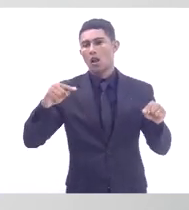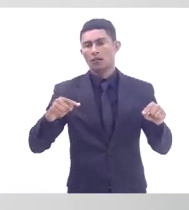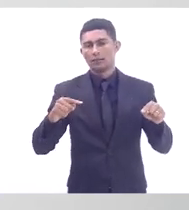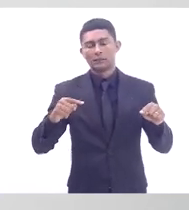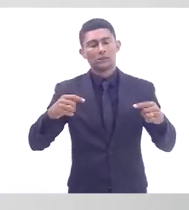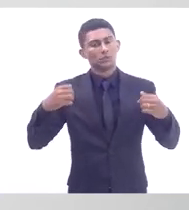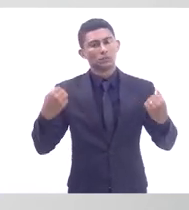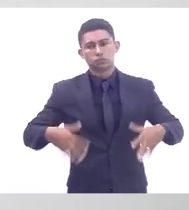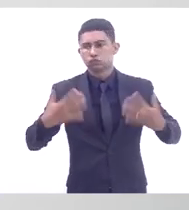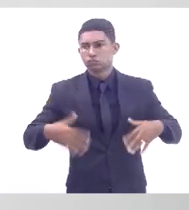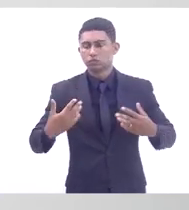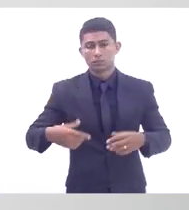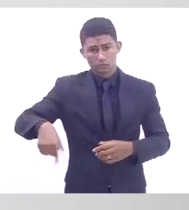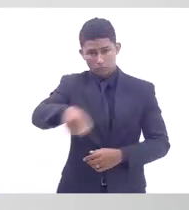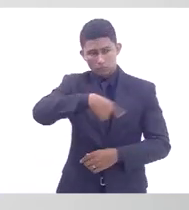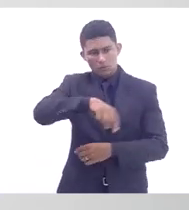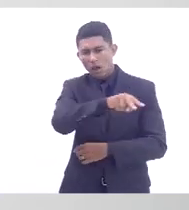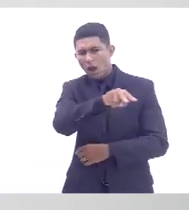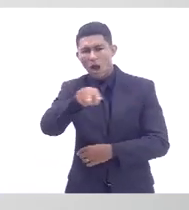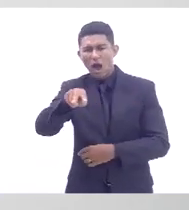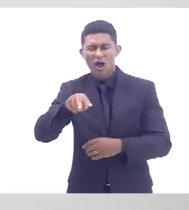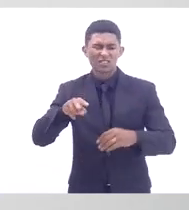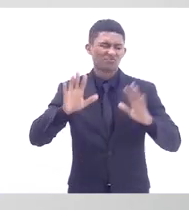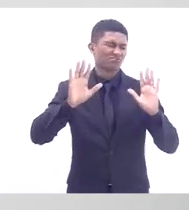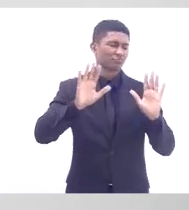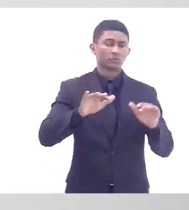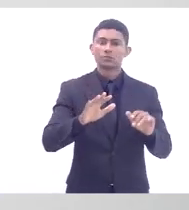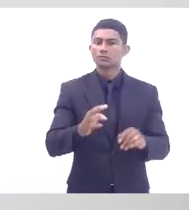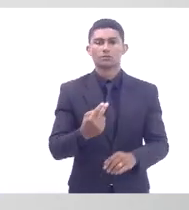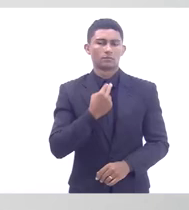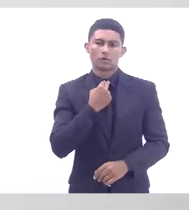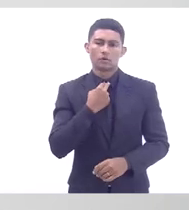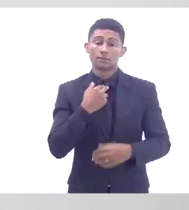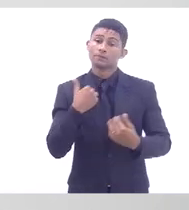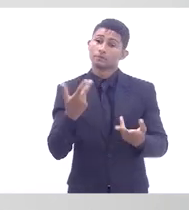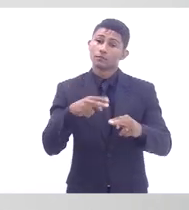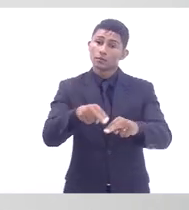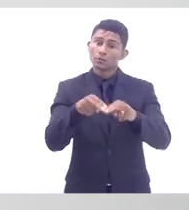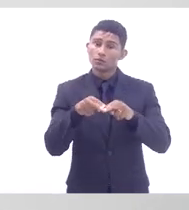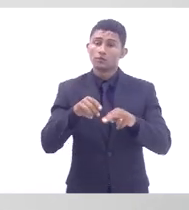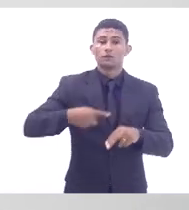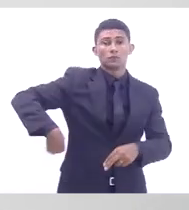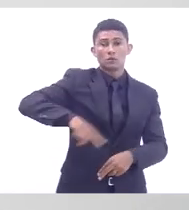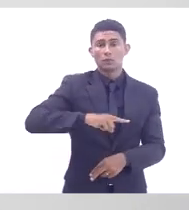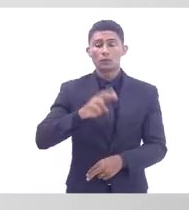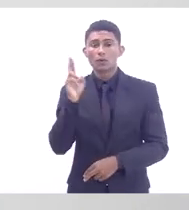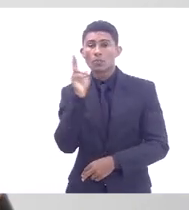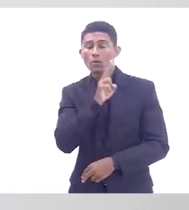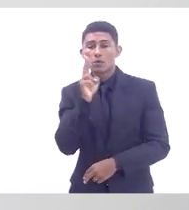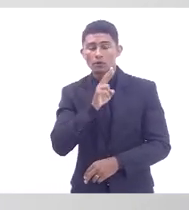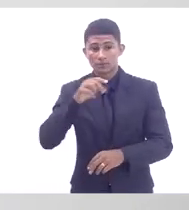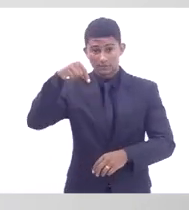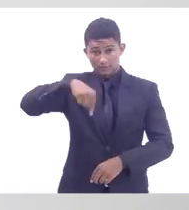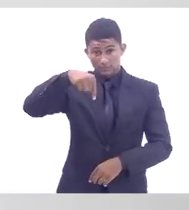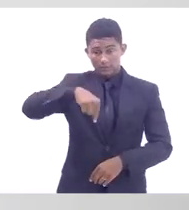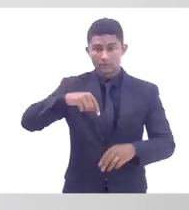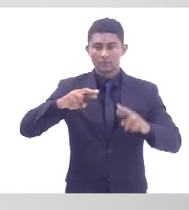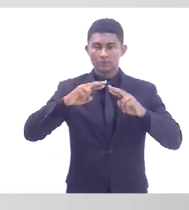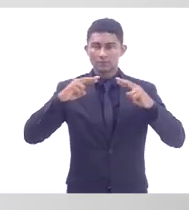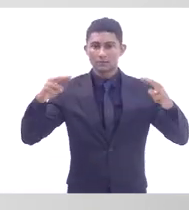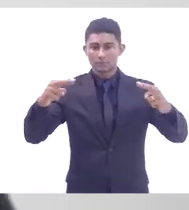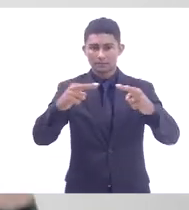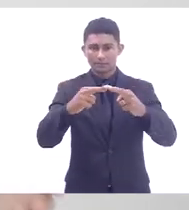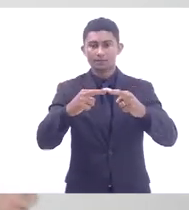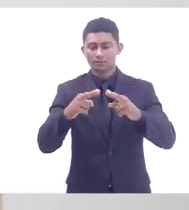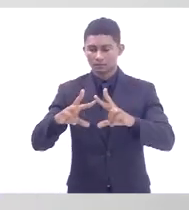gente não pode permitir que isso aconteça por isso a nossa urgência inclusive de abrir essa me né de termos essa mesa como